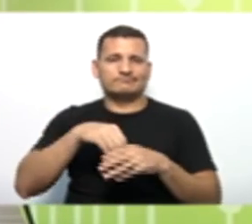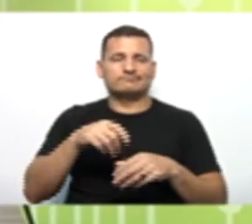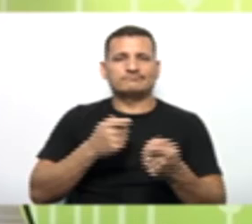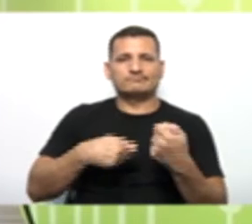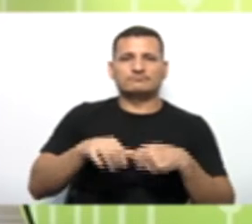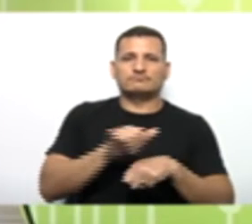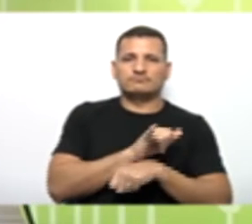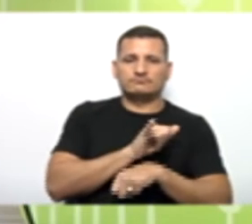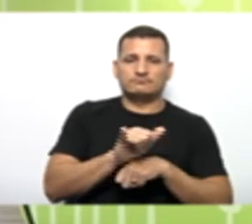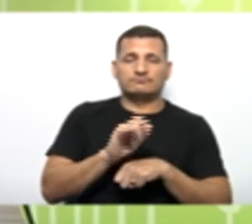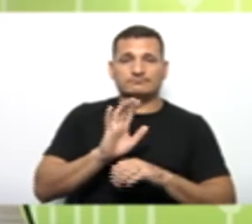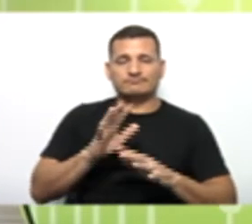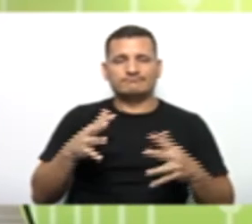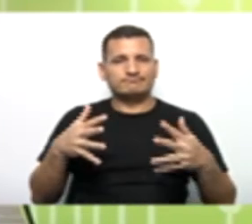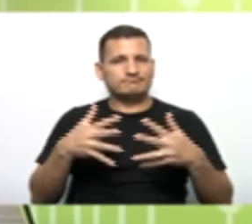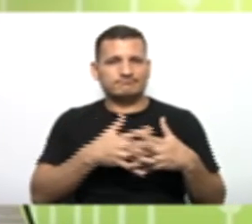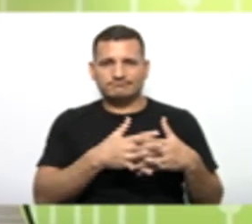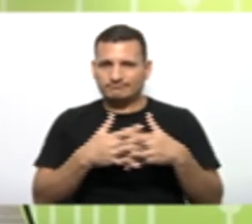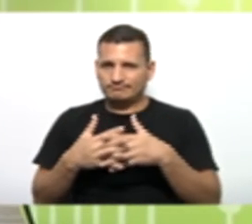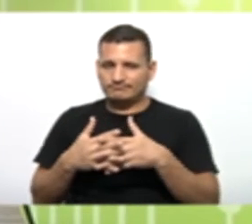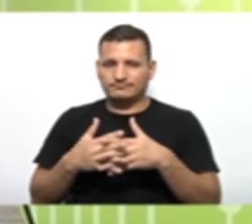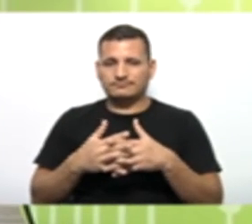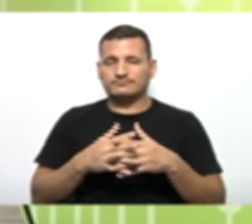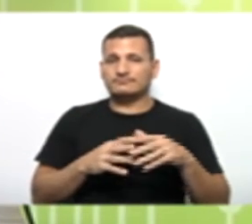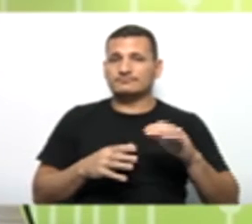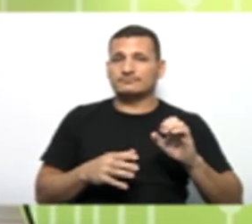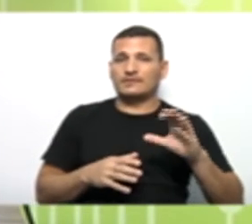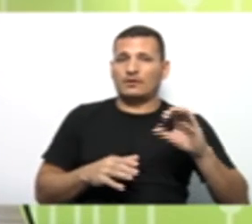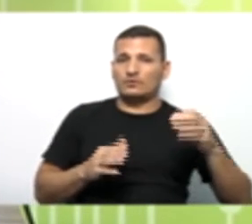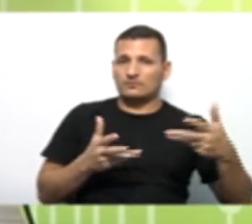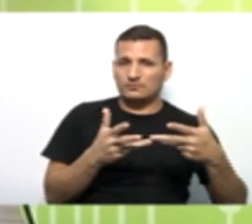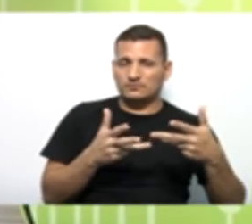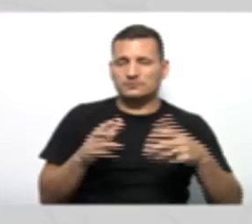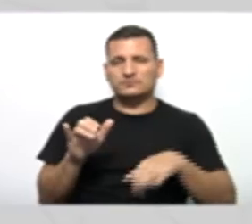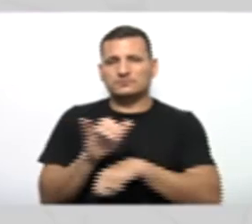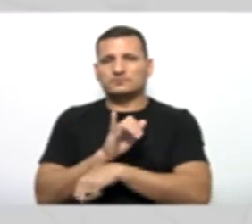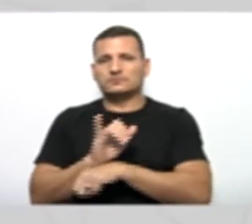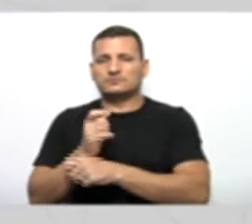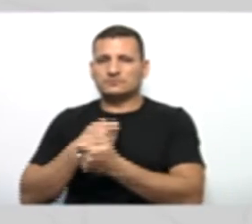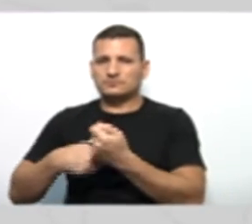não podemos confundir ecoeficiência com gestão estratégica.